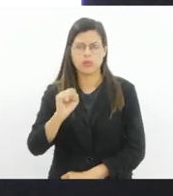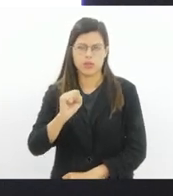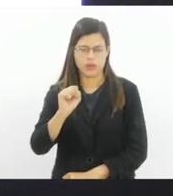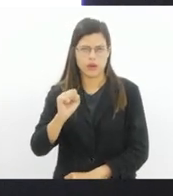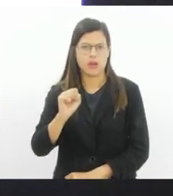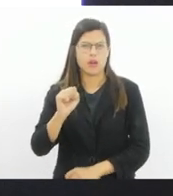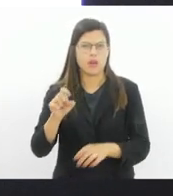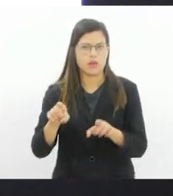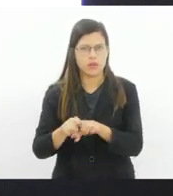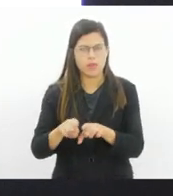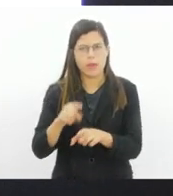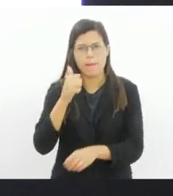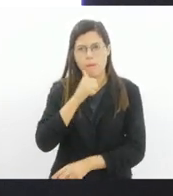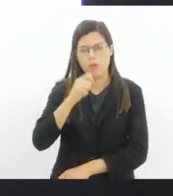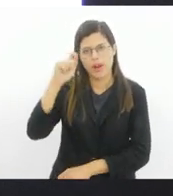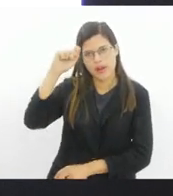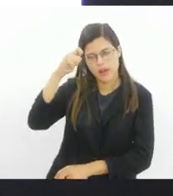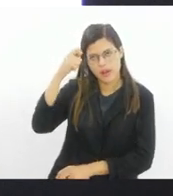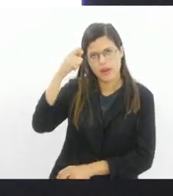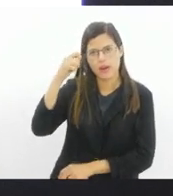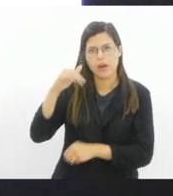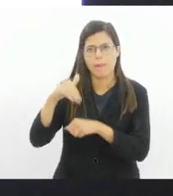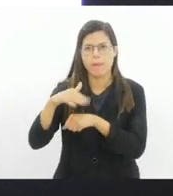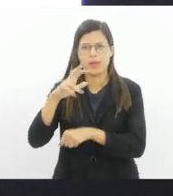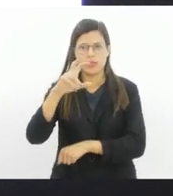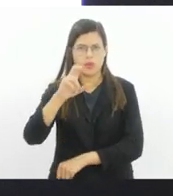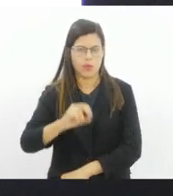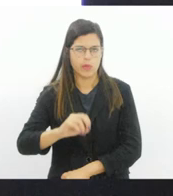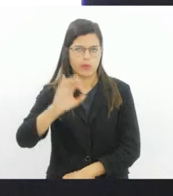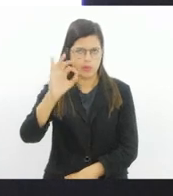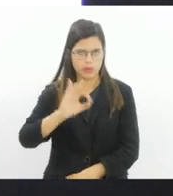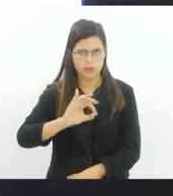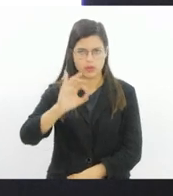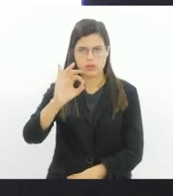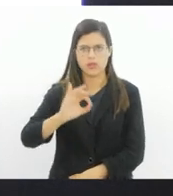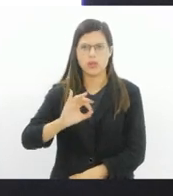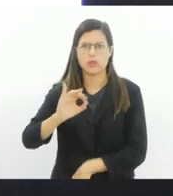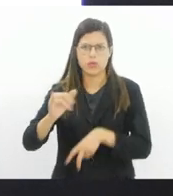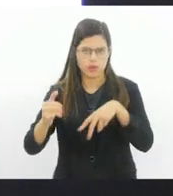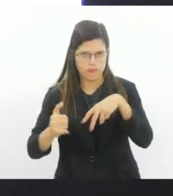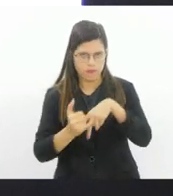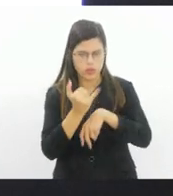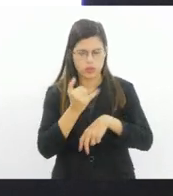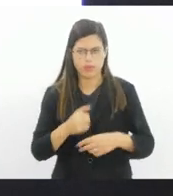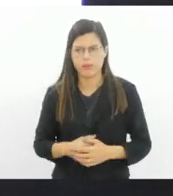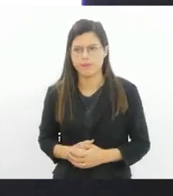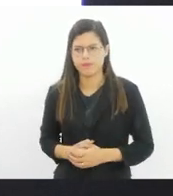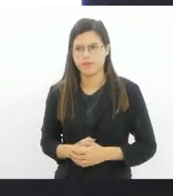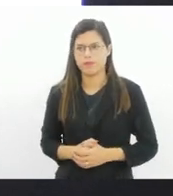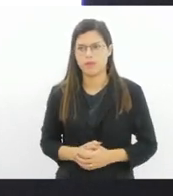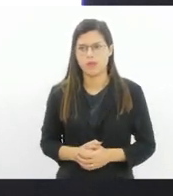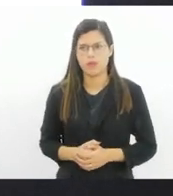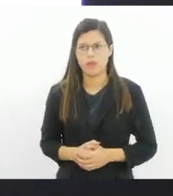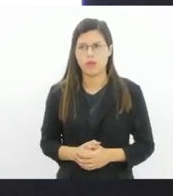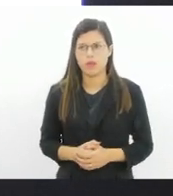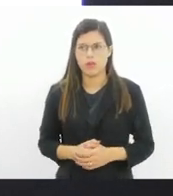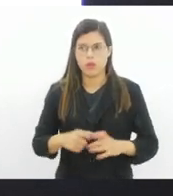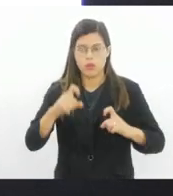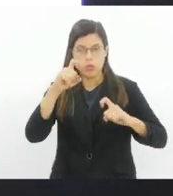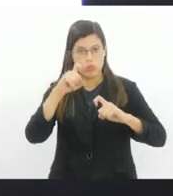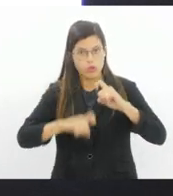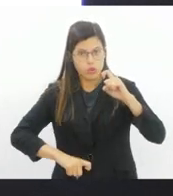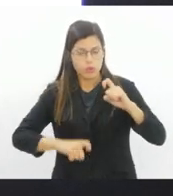67,6%, e eram mulheres negras, mais de 50% das vítimas. No caso do estupro